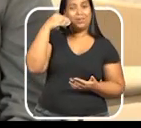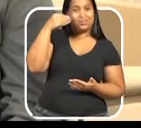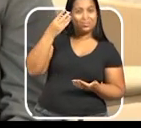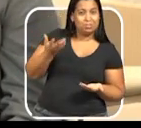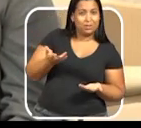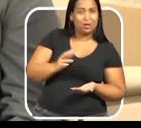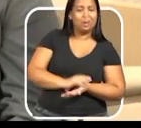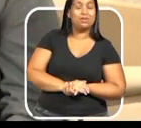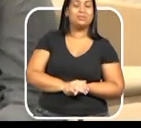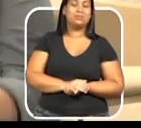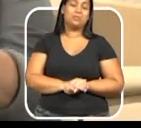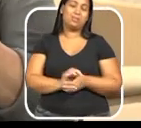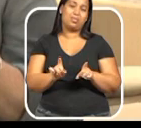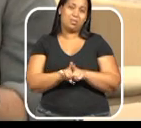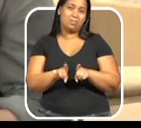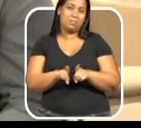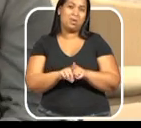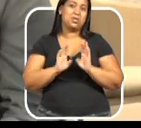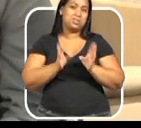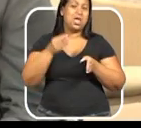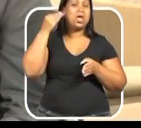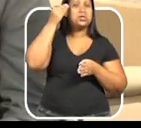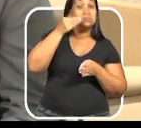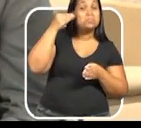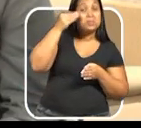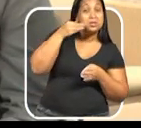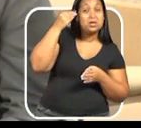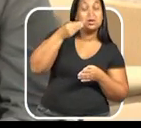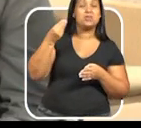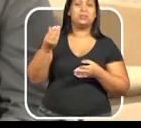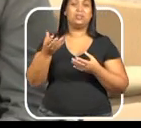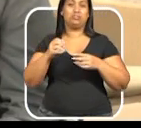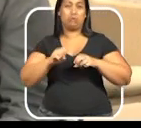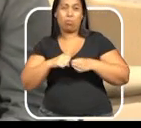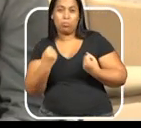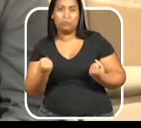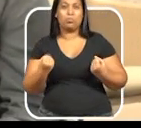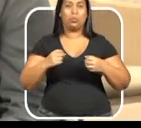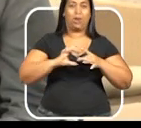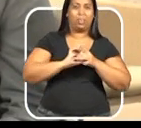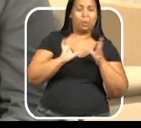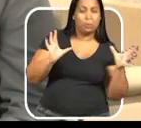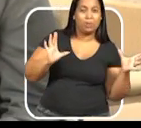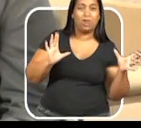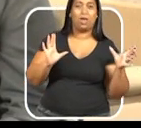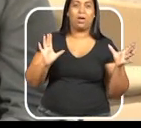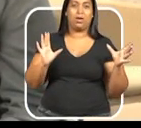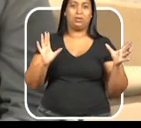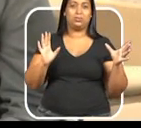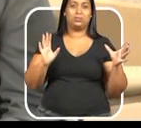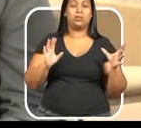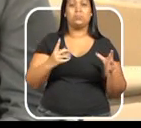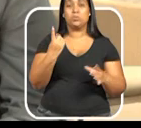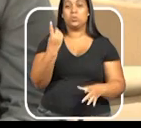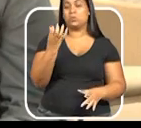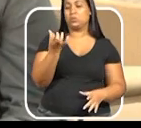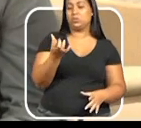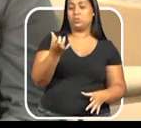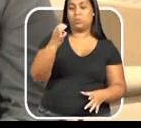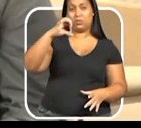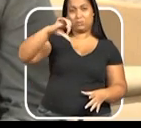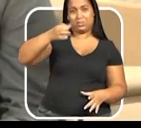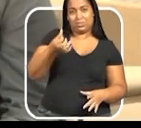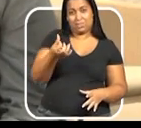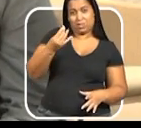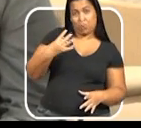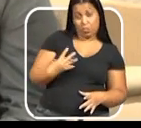recentes, assim como foram as experiências de ruptura mesmo democrática a partir de 1964, né?